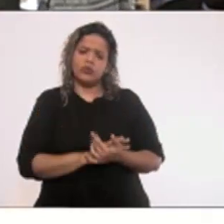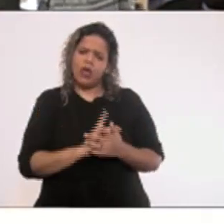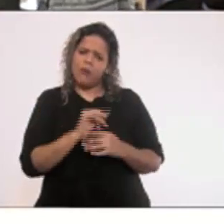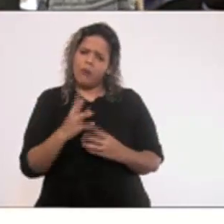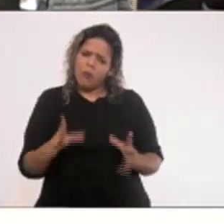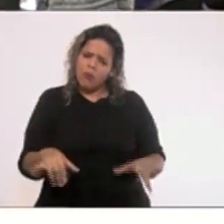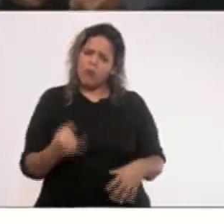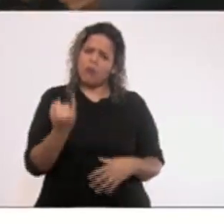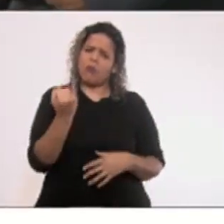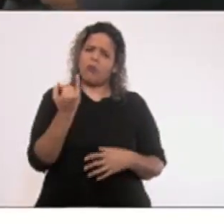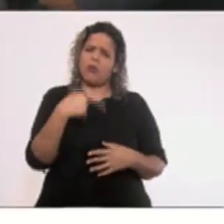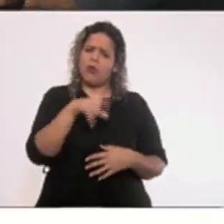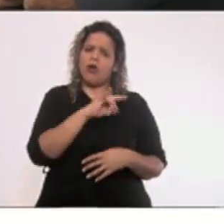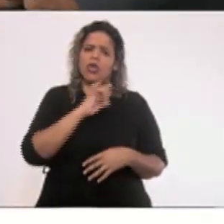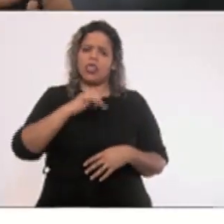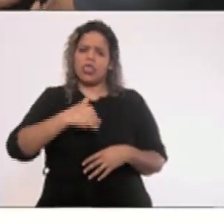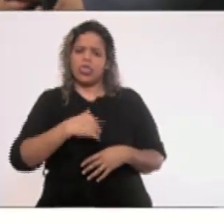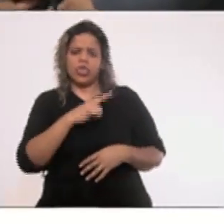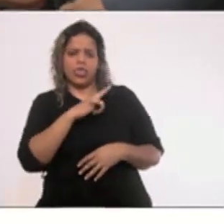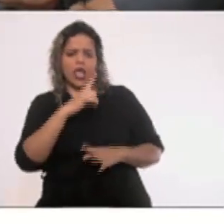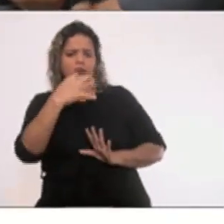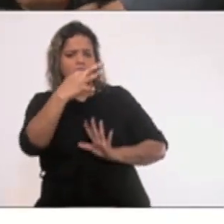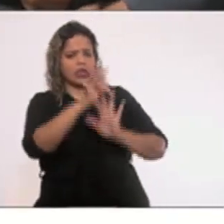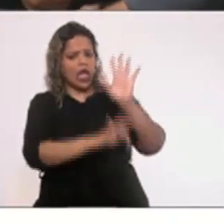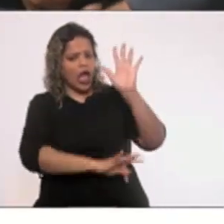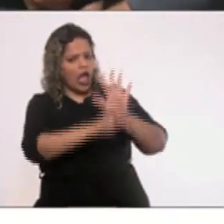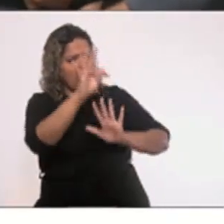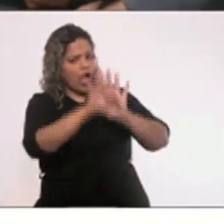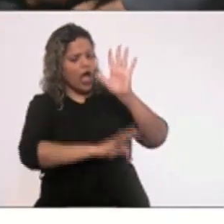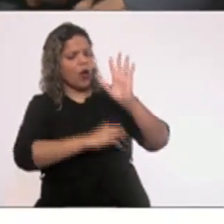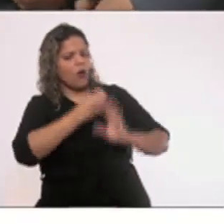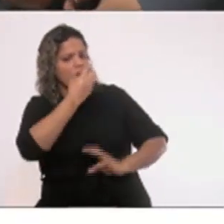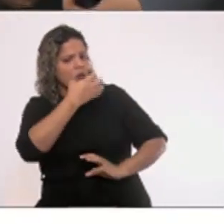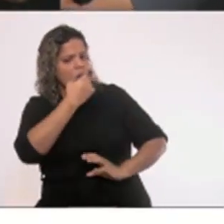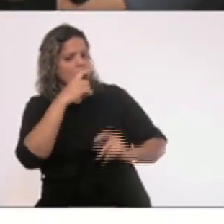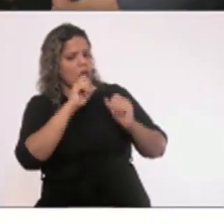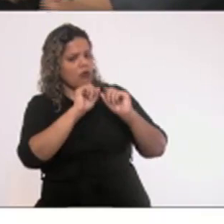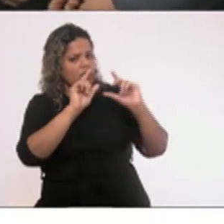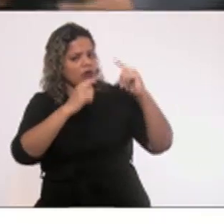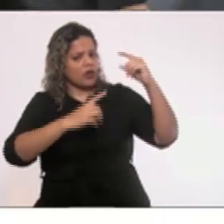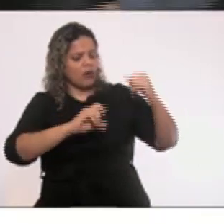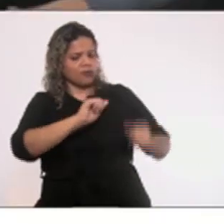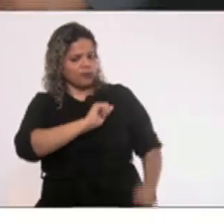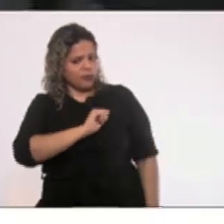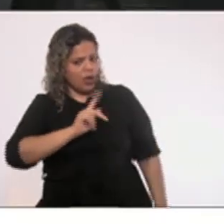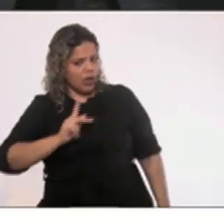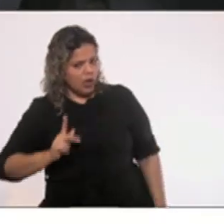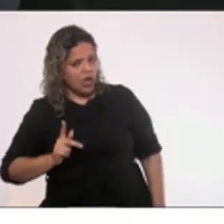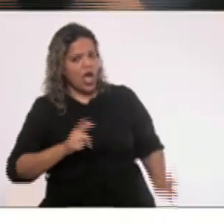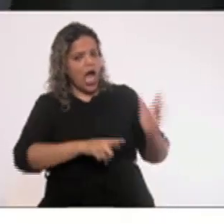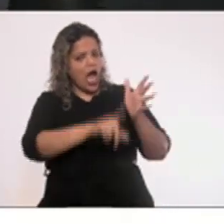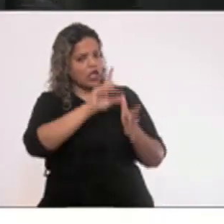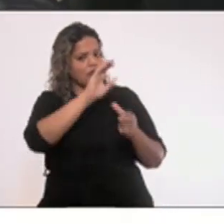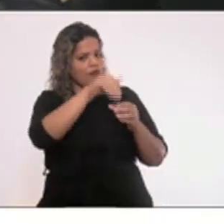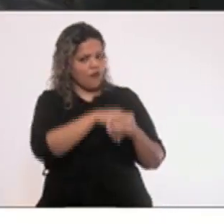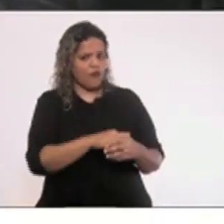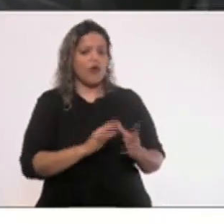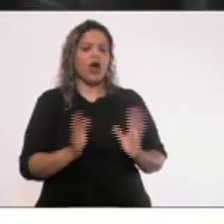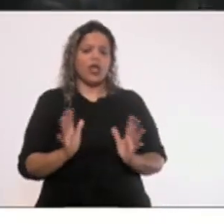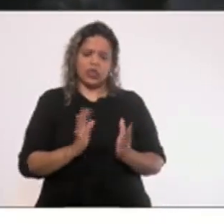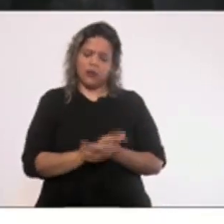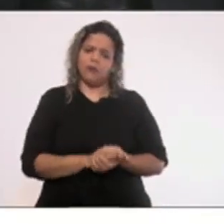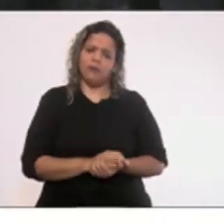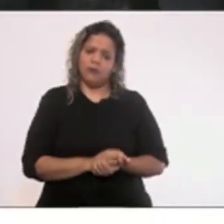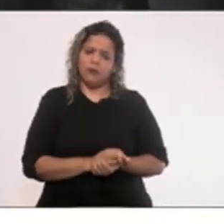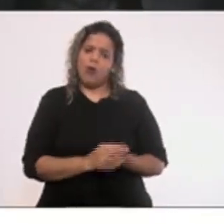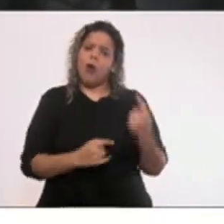muito proveitoso para a gente ter um bom texto, fazer uma audiência pública antes de votar esse projeto aqui de maneira